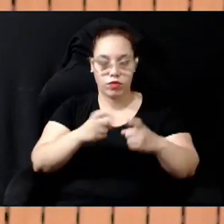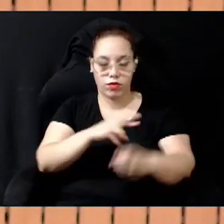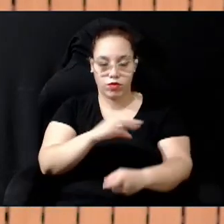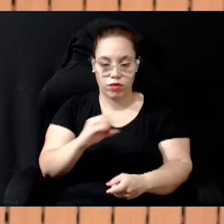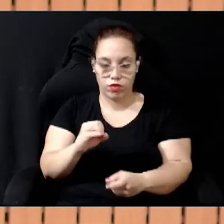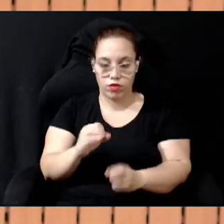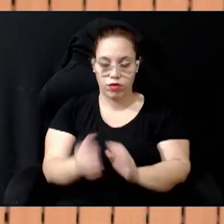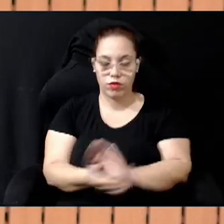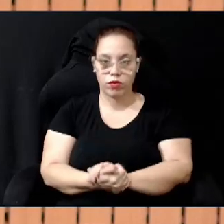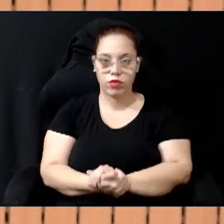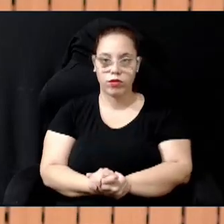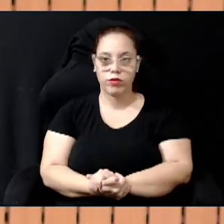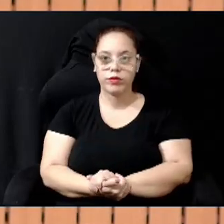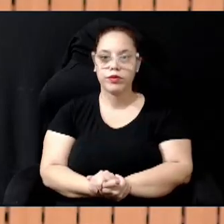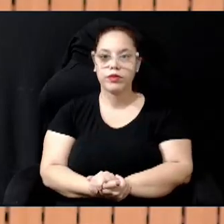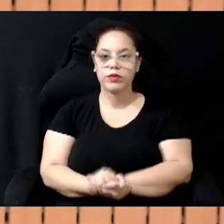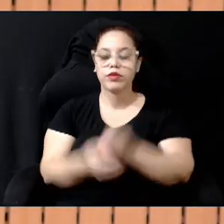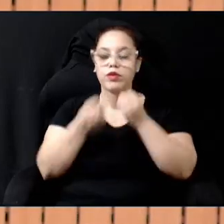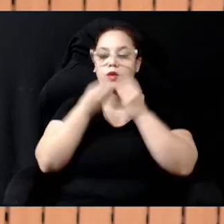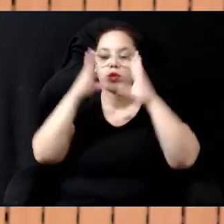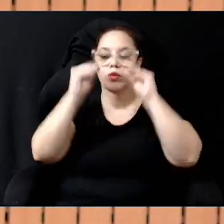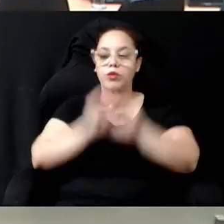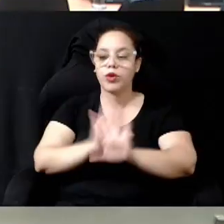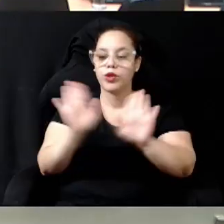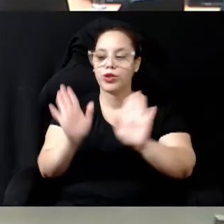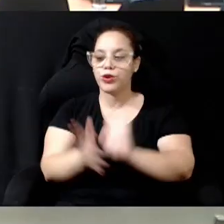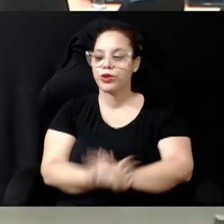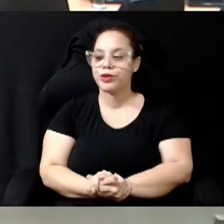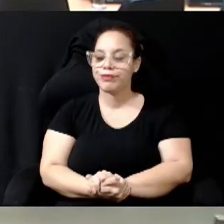reunião ordinária. Uma boa noite a todos.